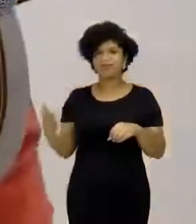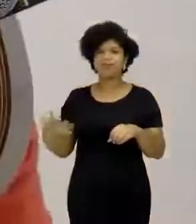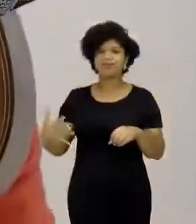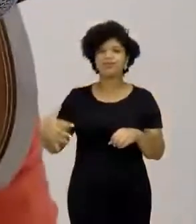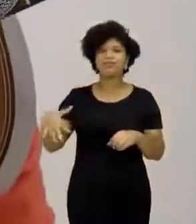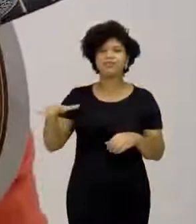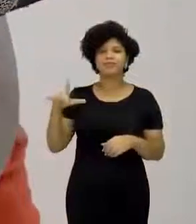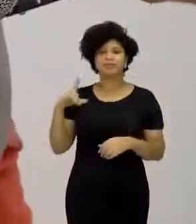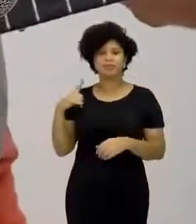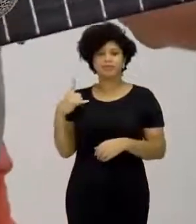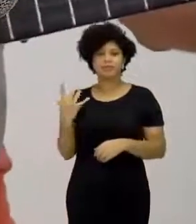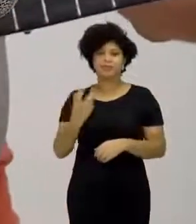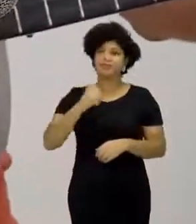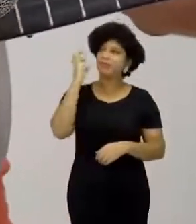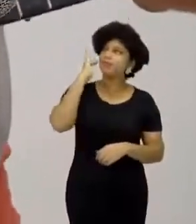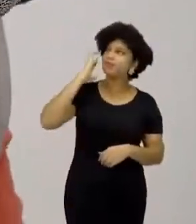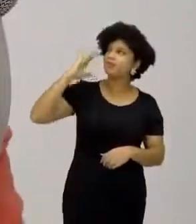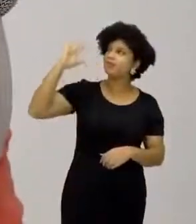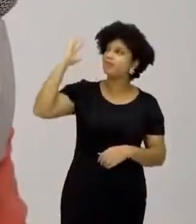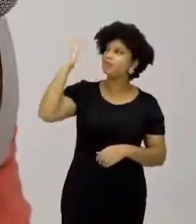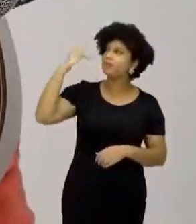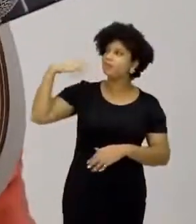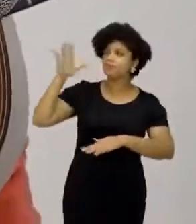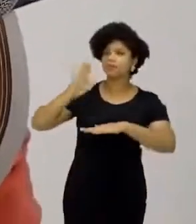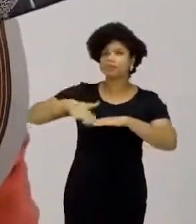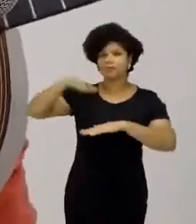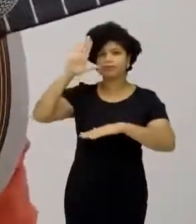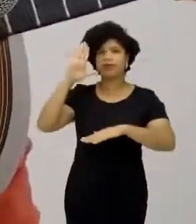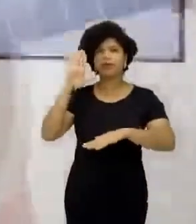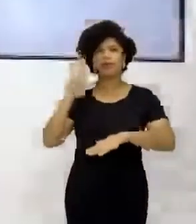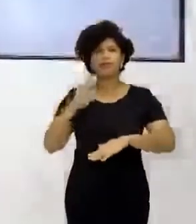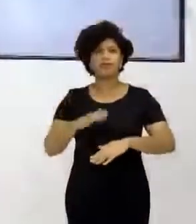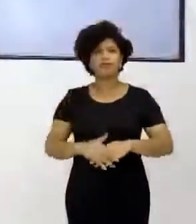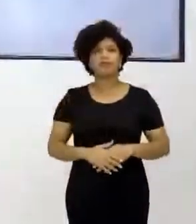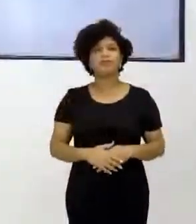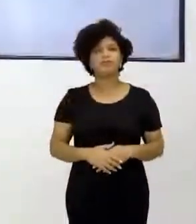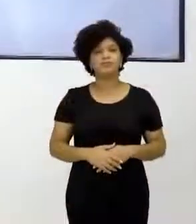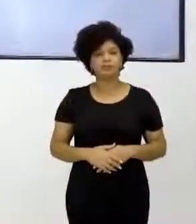além do que se imagina,